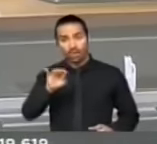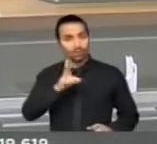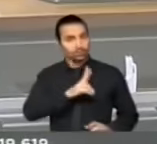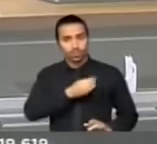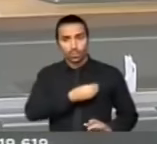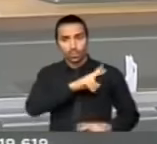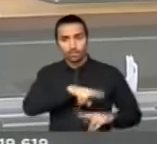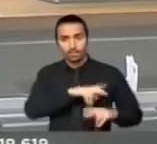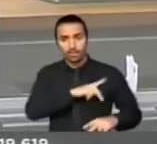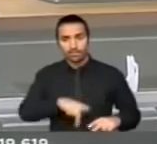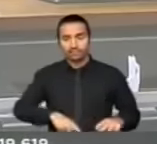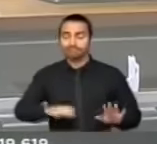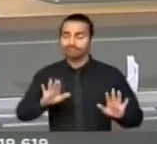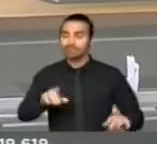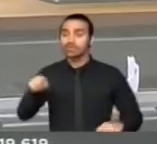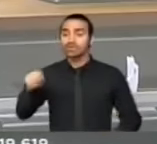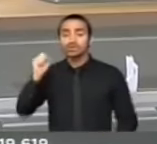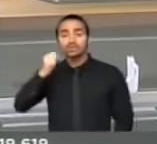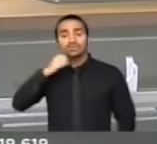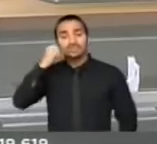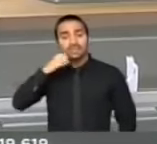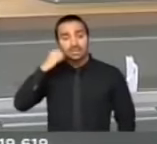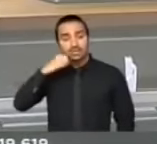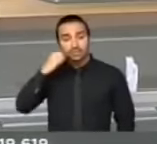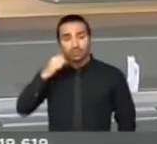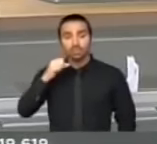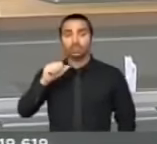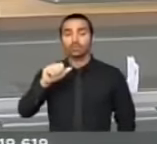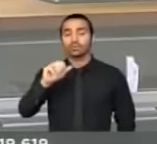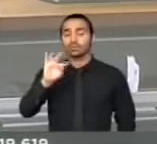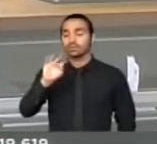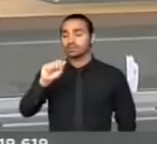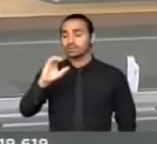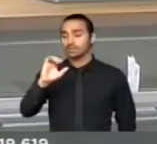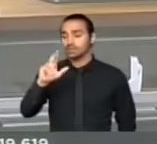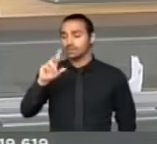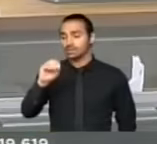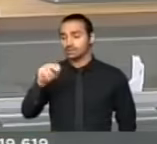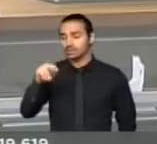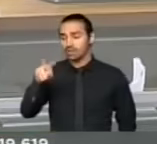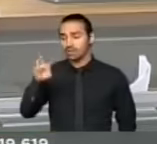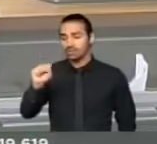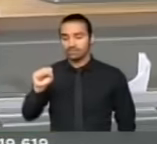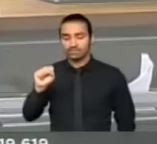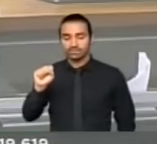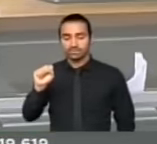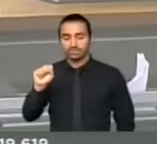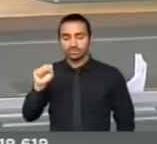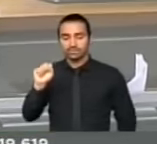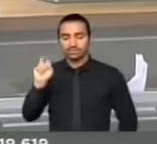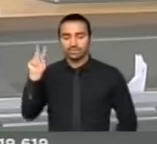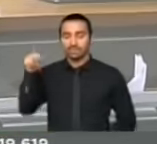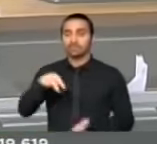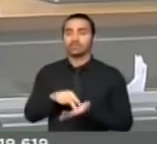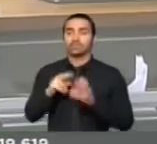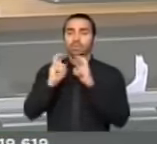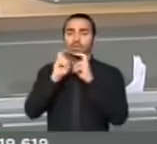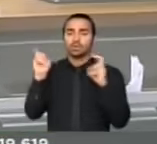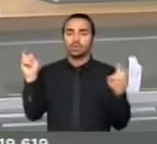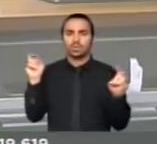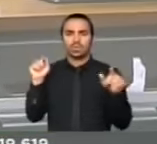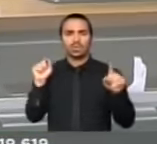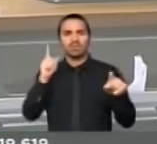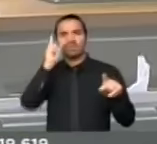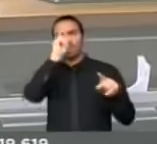o senador Tancredo Neves se levantou e gritou, canalhas, É isso que o